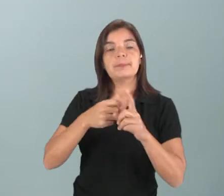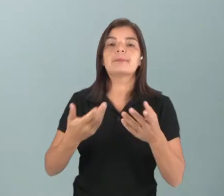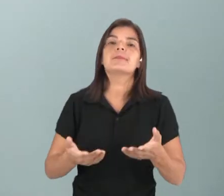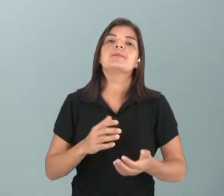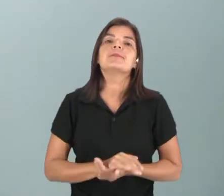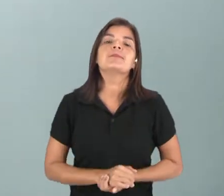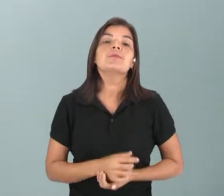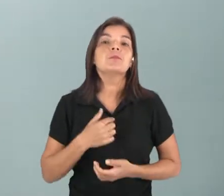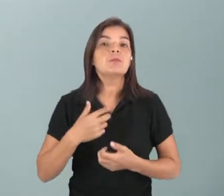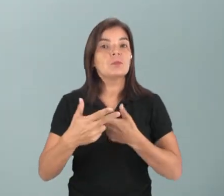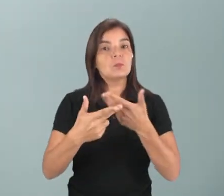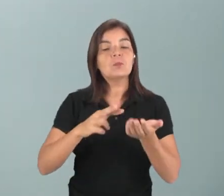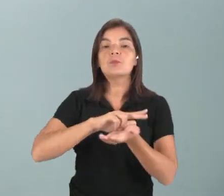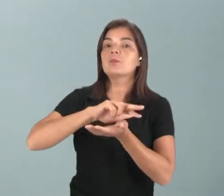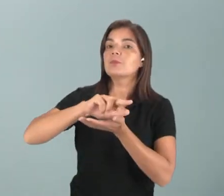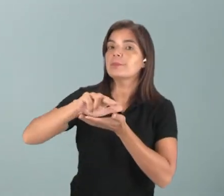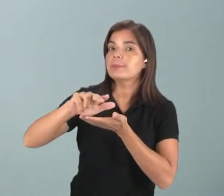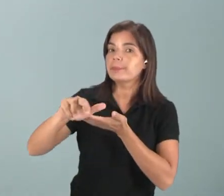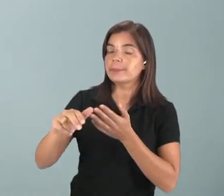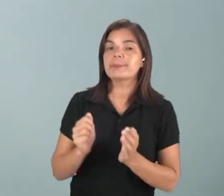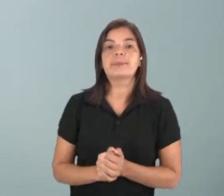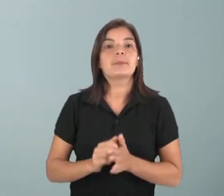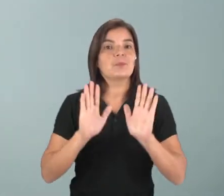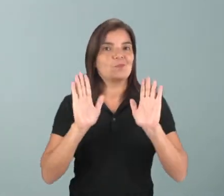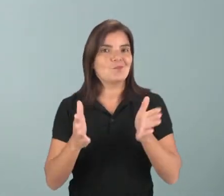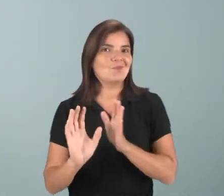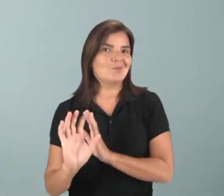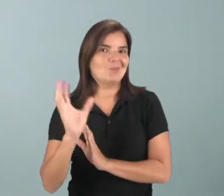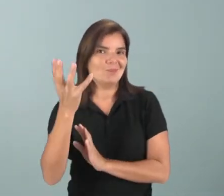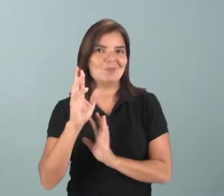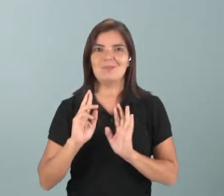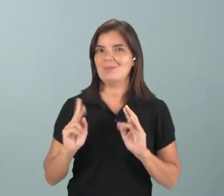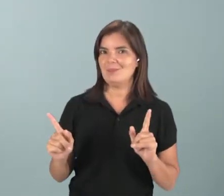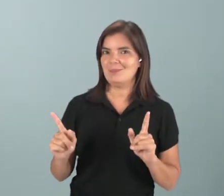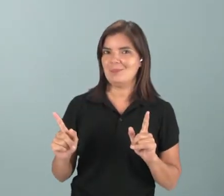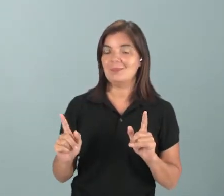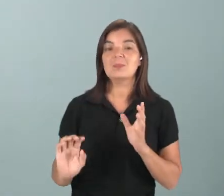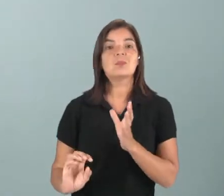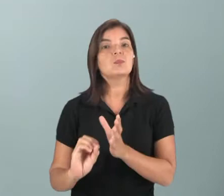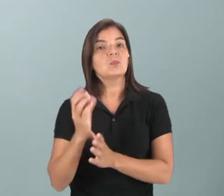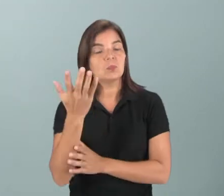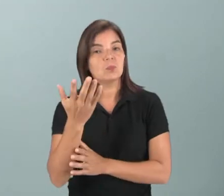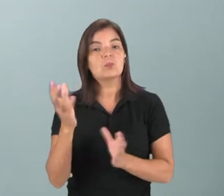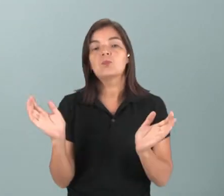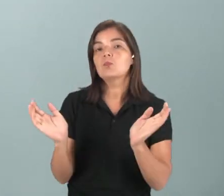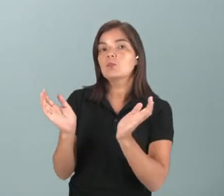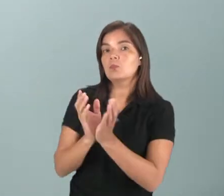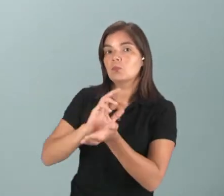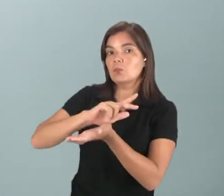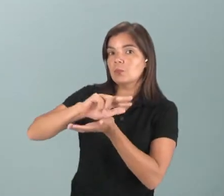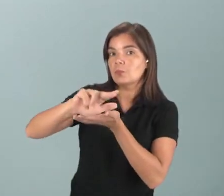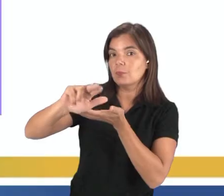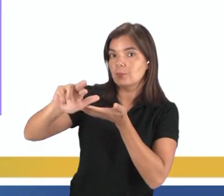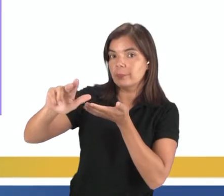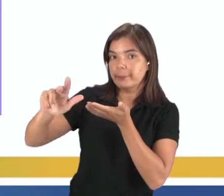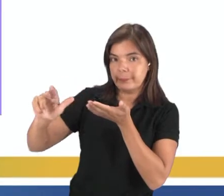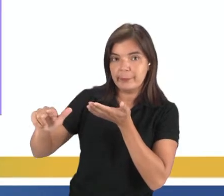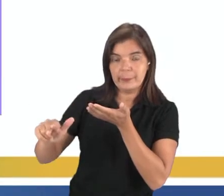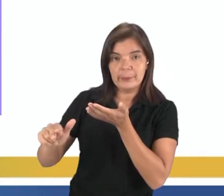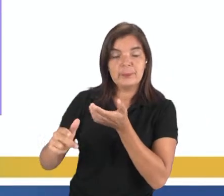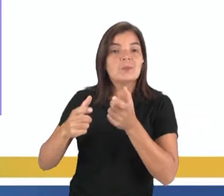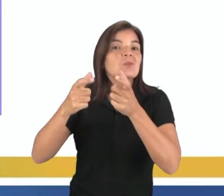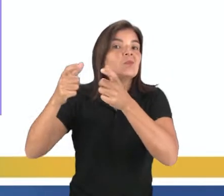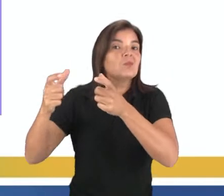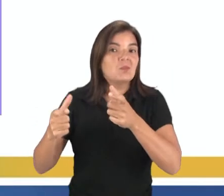bom? Ele é algo variável. O clima já é ao contrário. O clima, ele é o conjunto de variações atmosféricas em